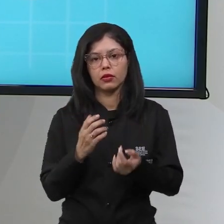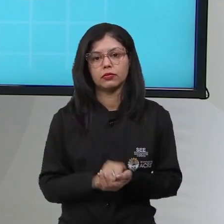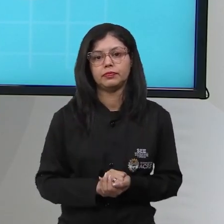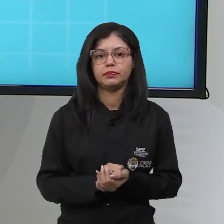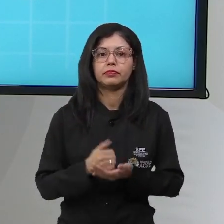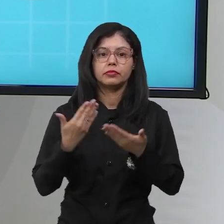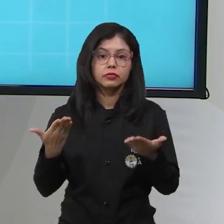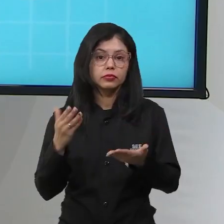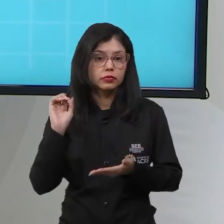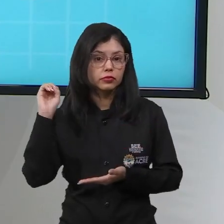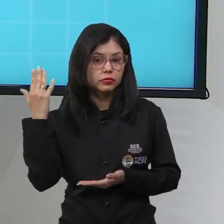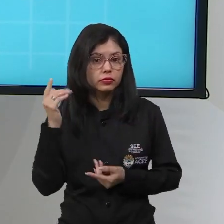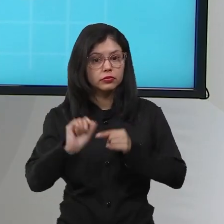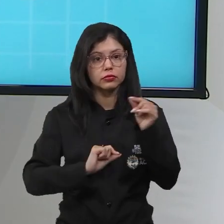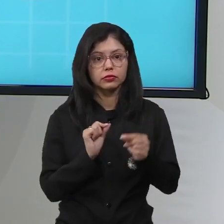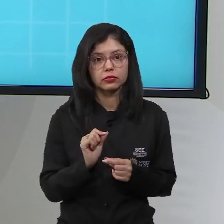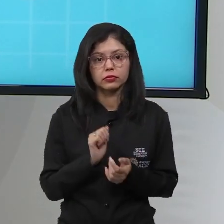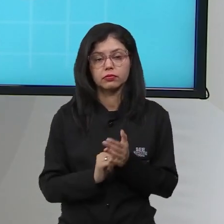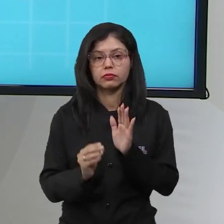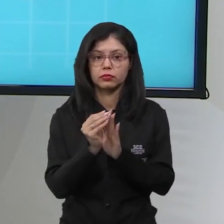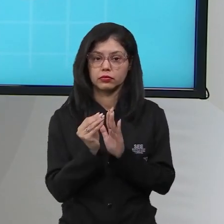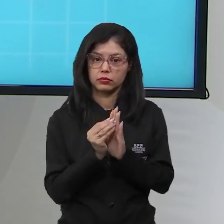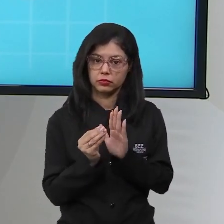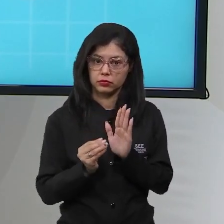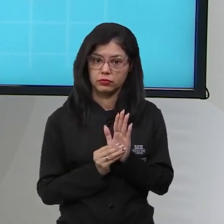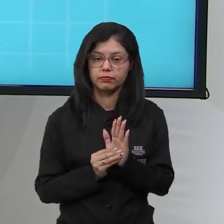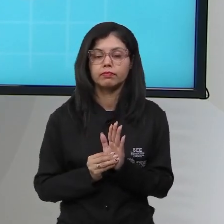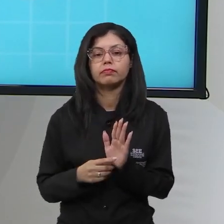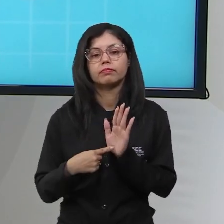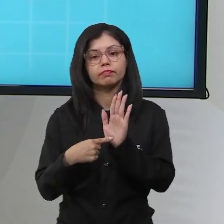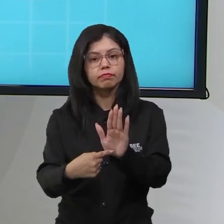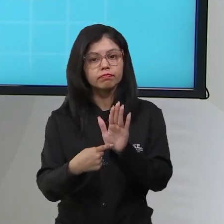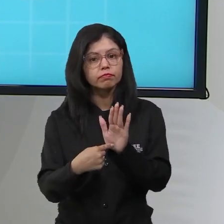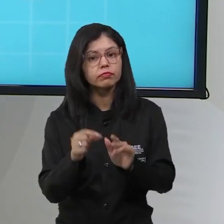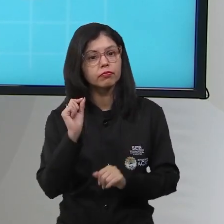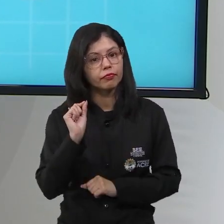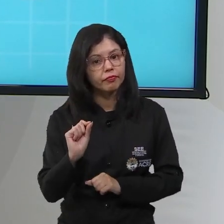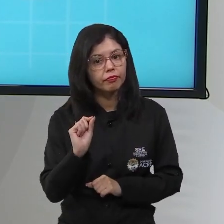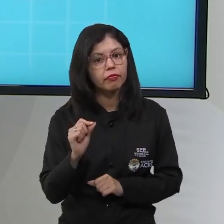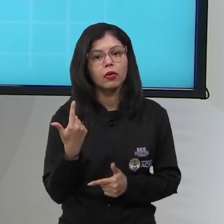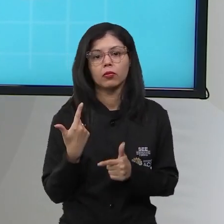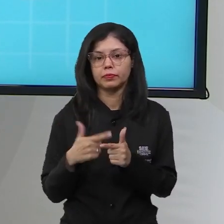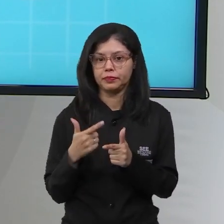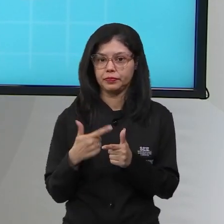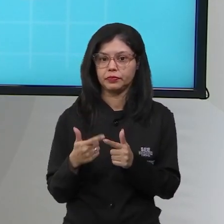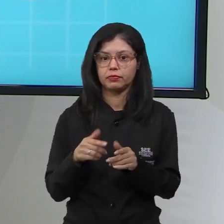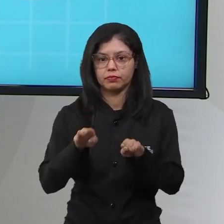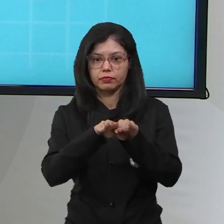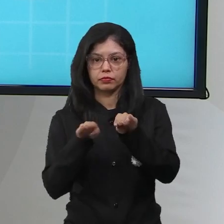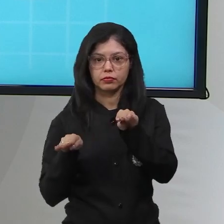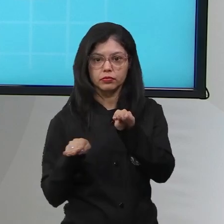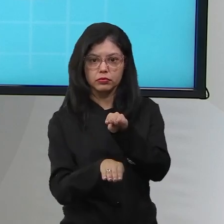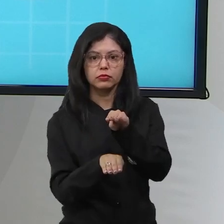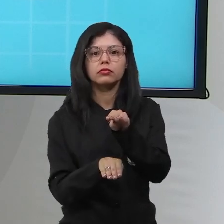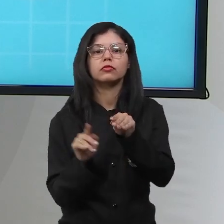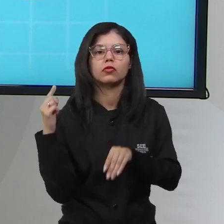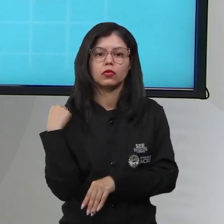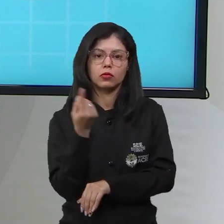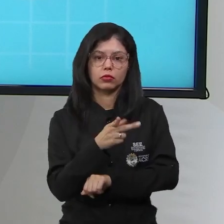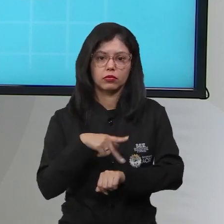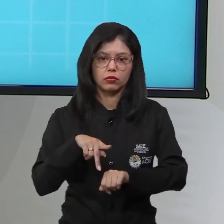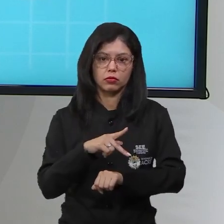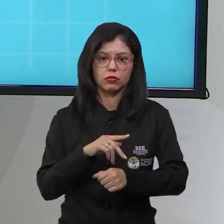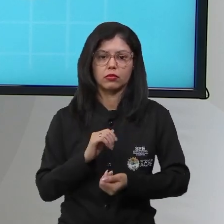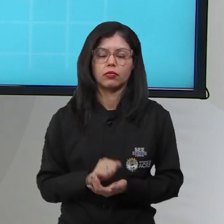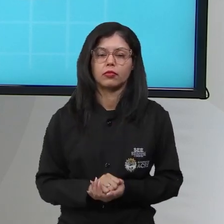quer não, esses dados eles acabam evidenciando uma situação de desigualdade no nosso